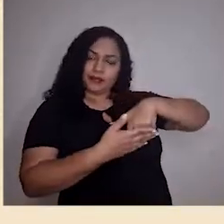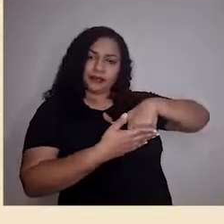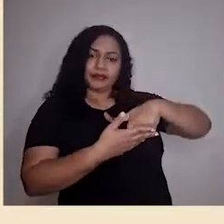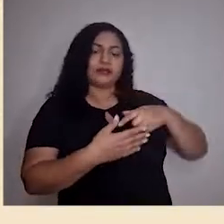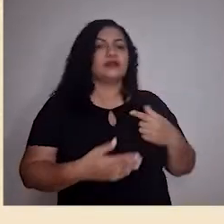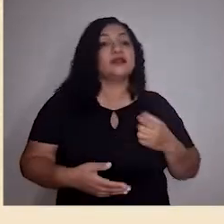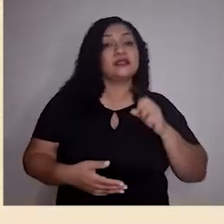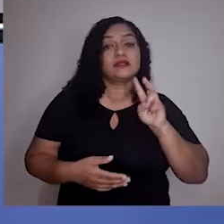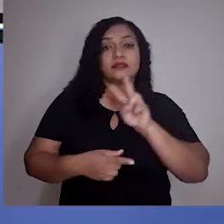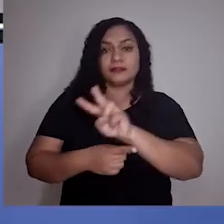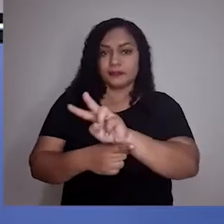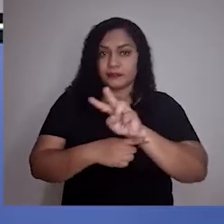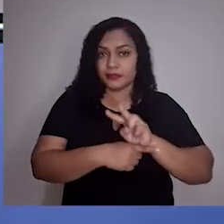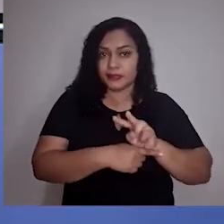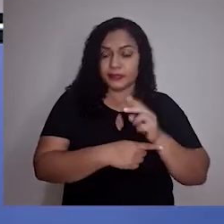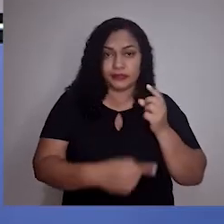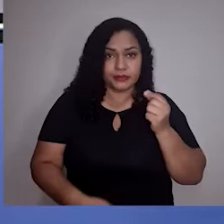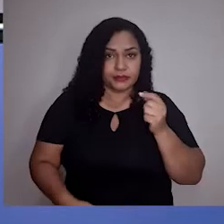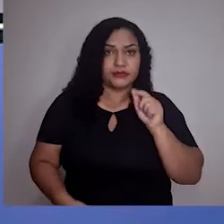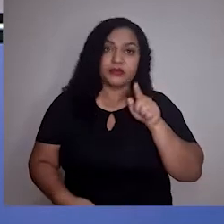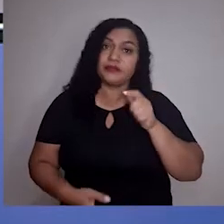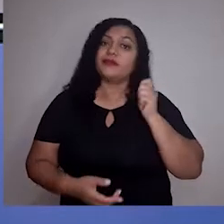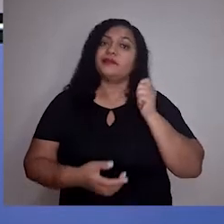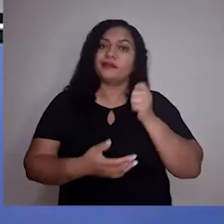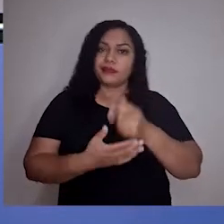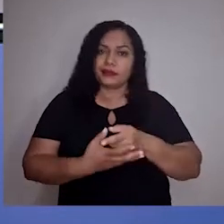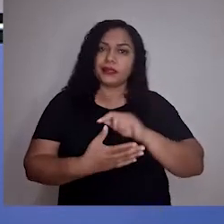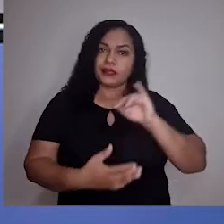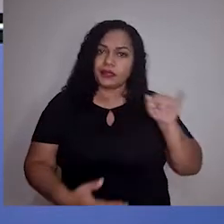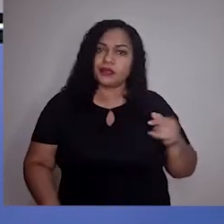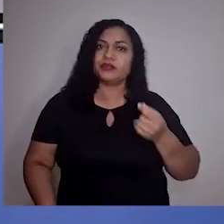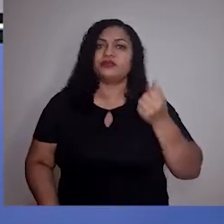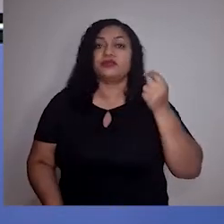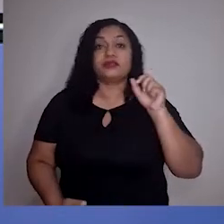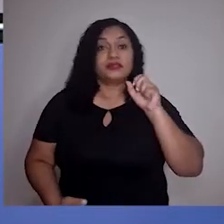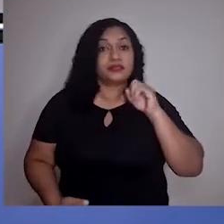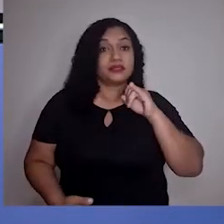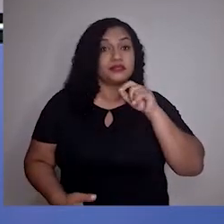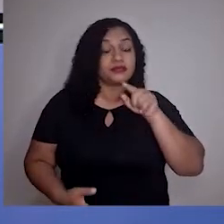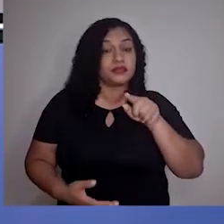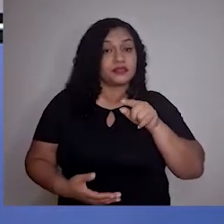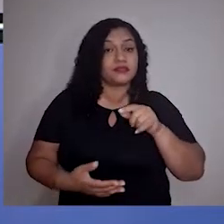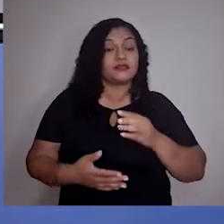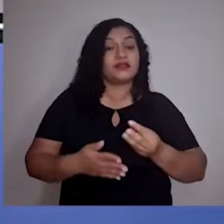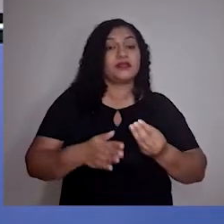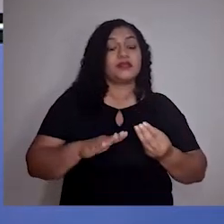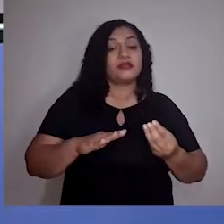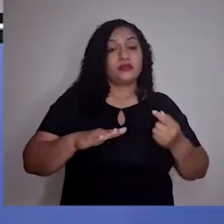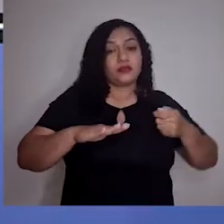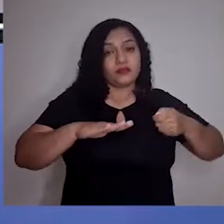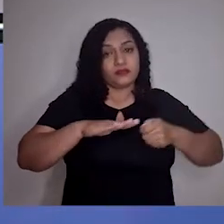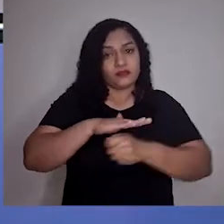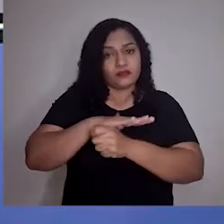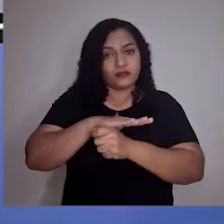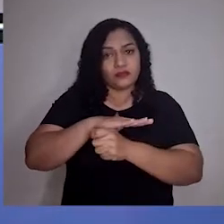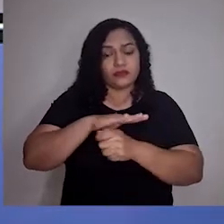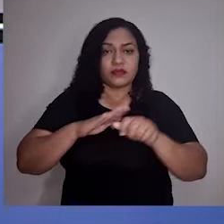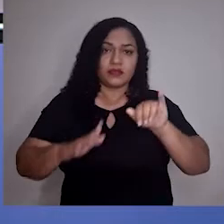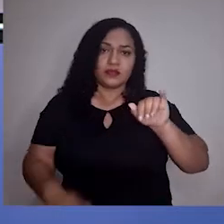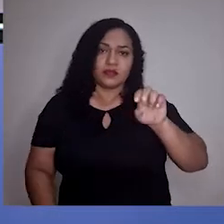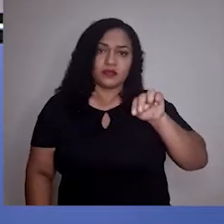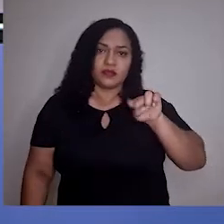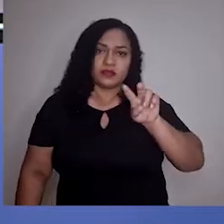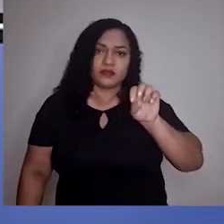que se você pega um empréstimo, você vai pagar juros. E se você faz um investimento, você vai receber